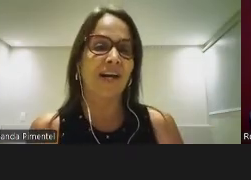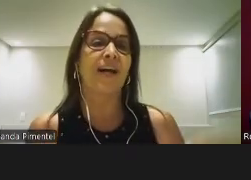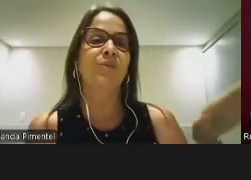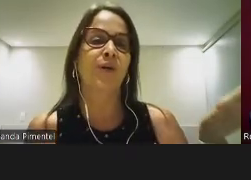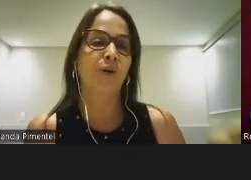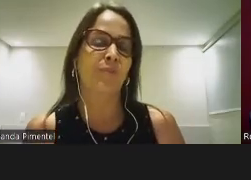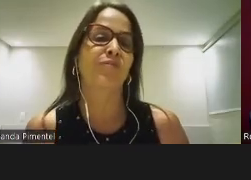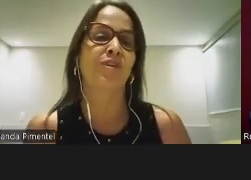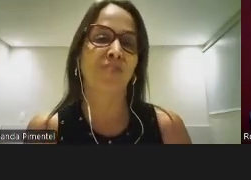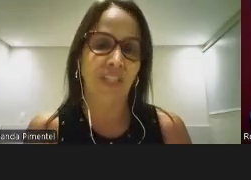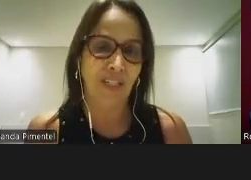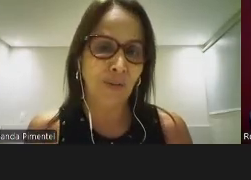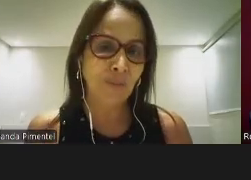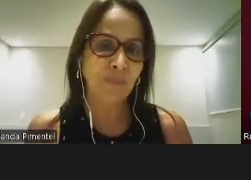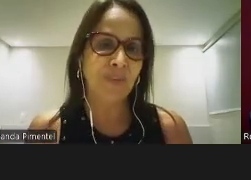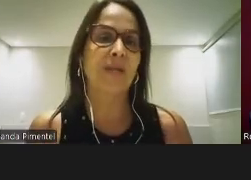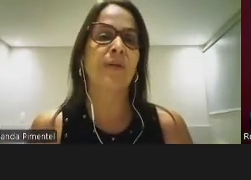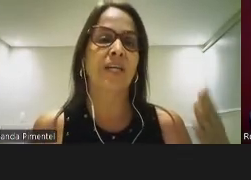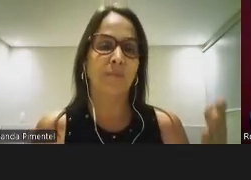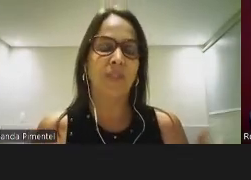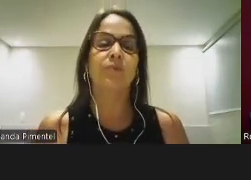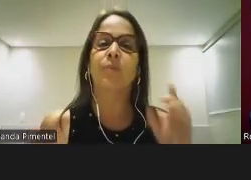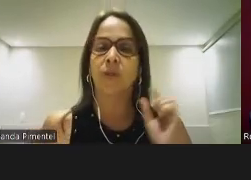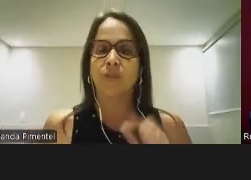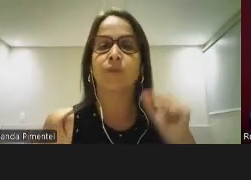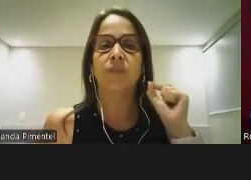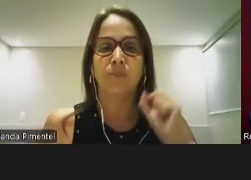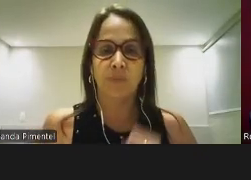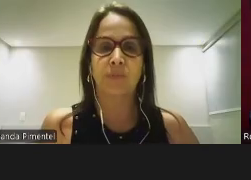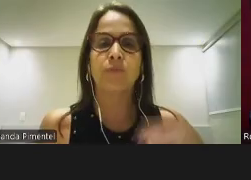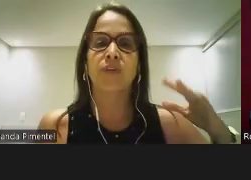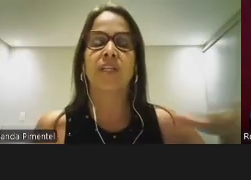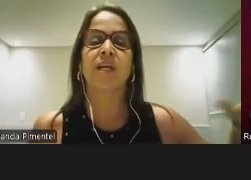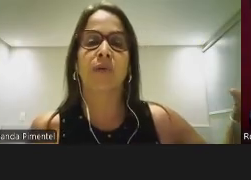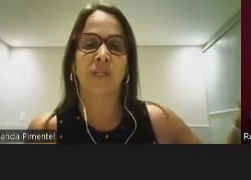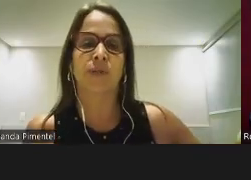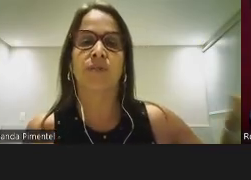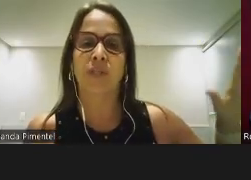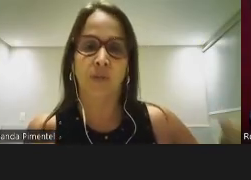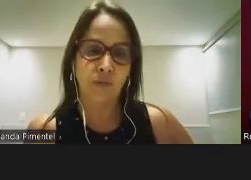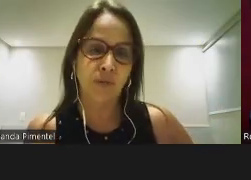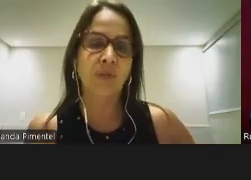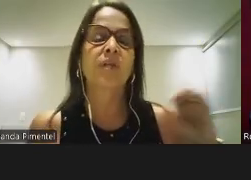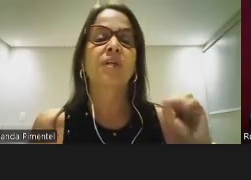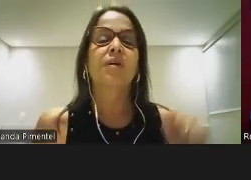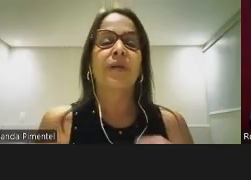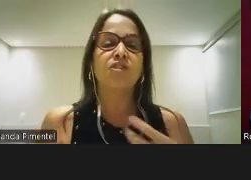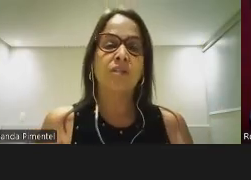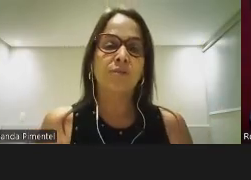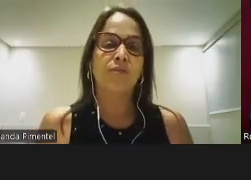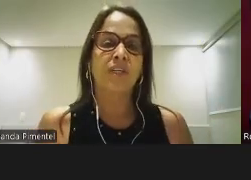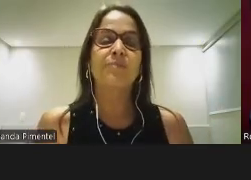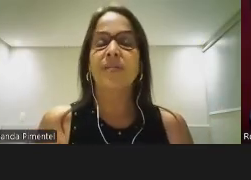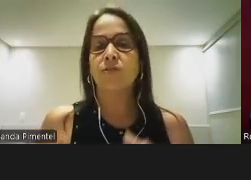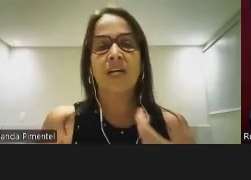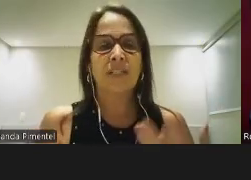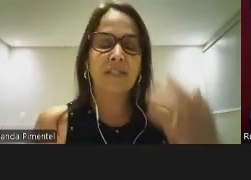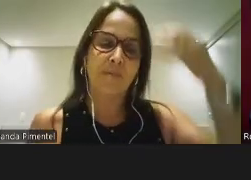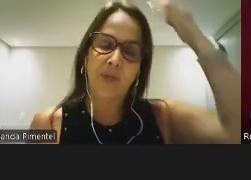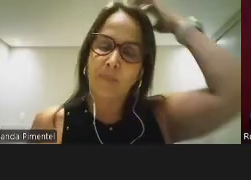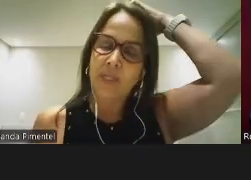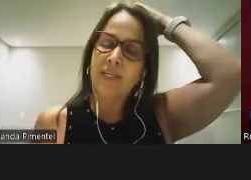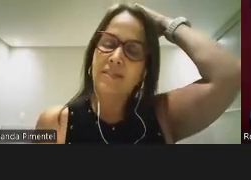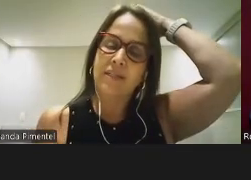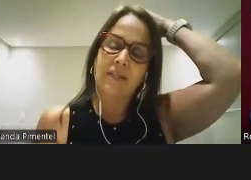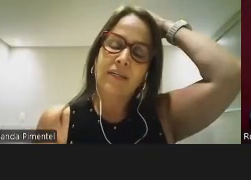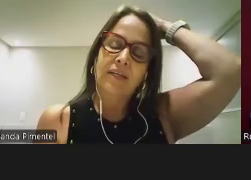está marcado agora para fevereiro, né, para repetir uma polissono tipo 1, feita em laboratório de novo, para a gente ver, mas eu já